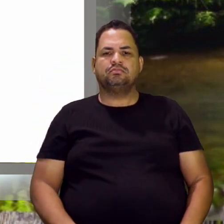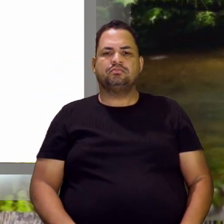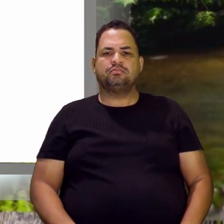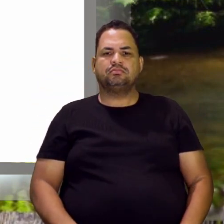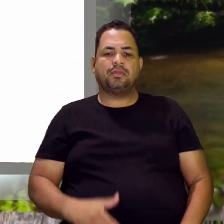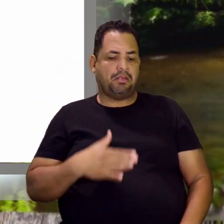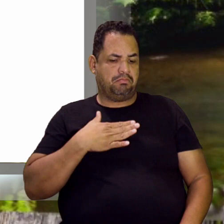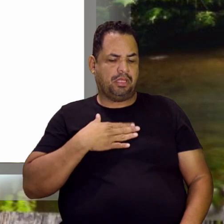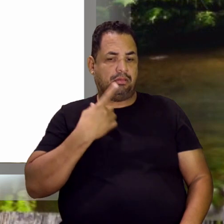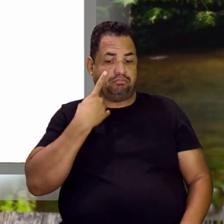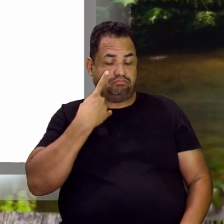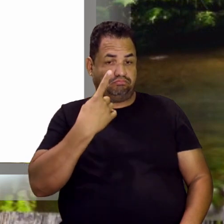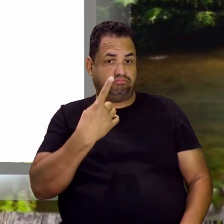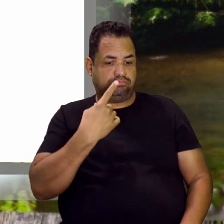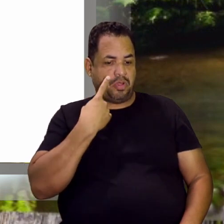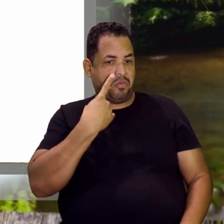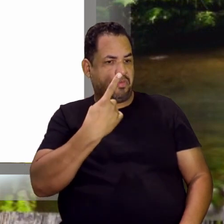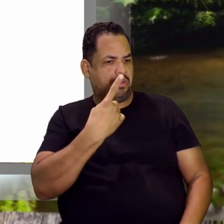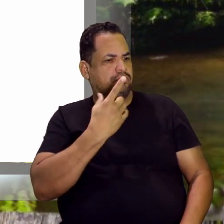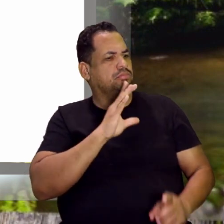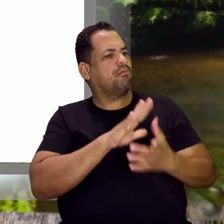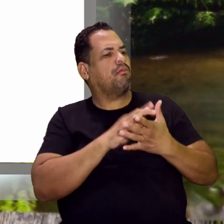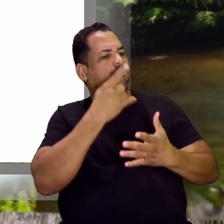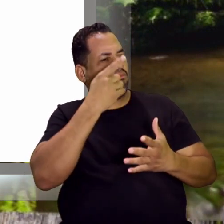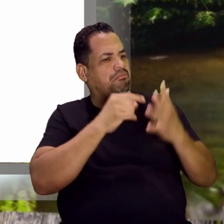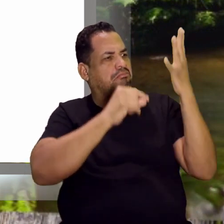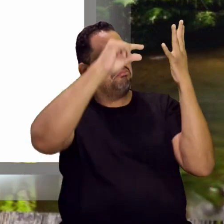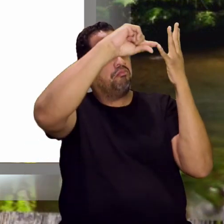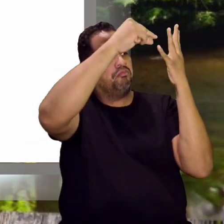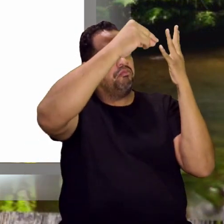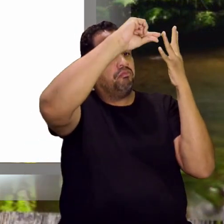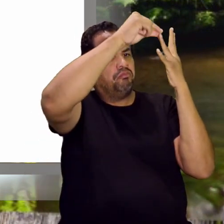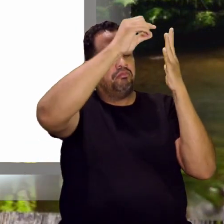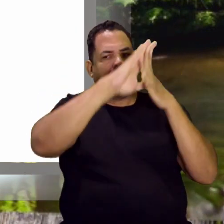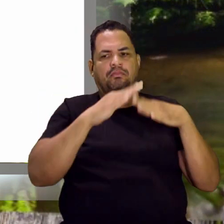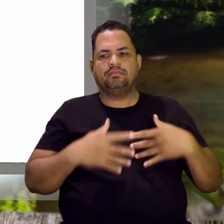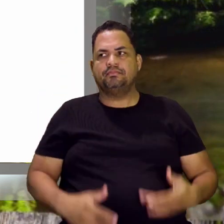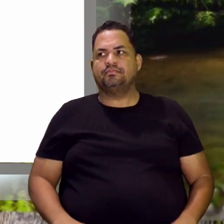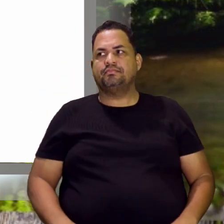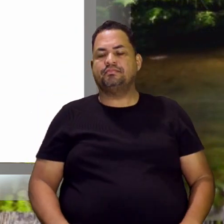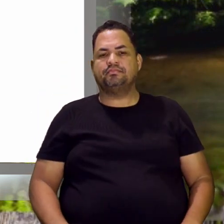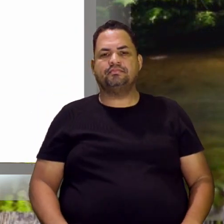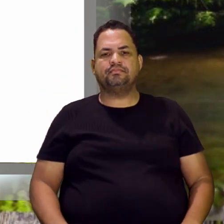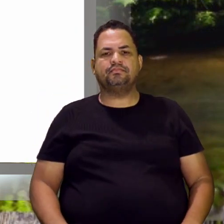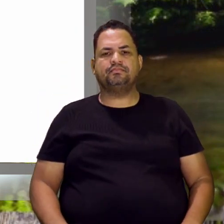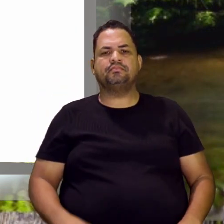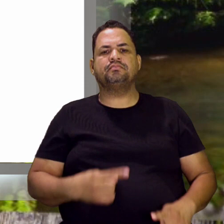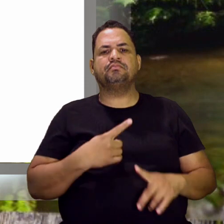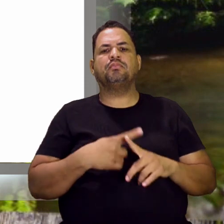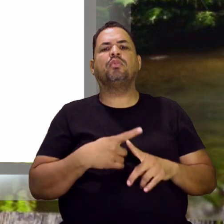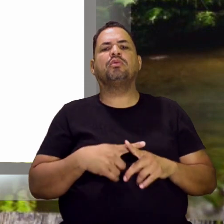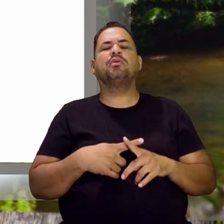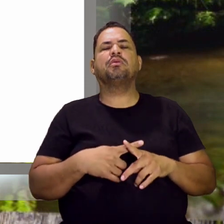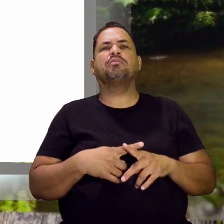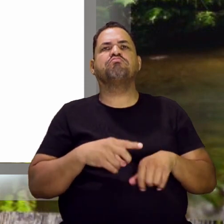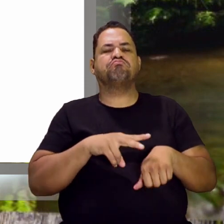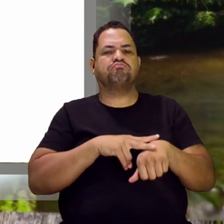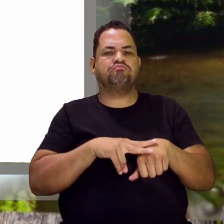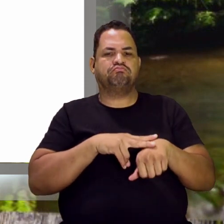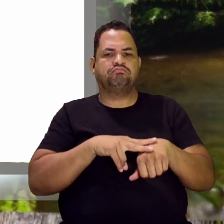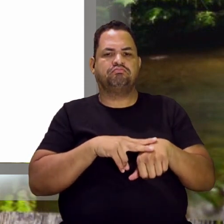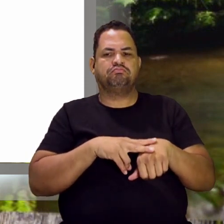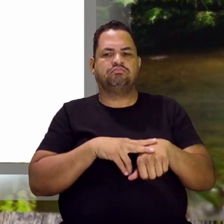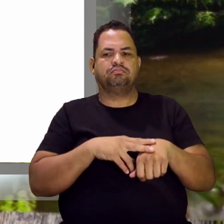minha observação. Eu estou vendo ela e estou chegando à conclusão que ela é verde. Agora, por que ela é verde?